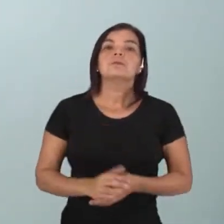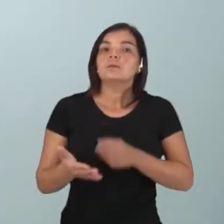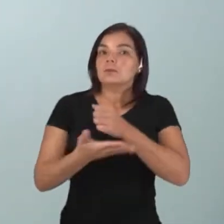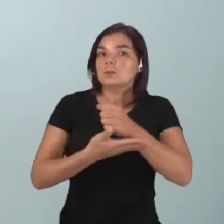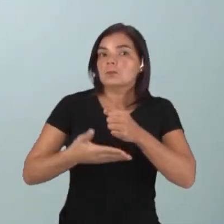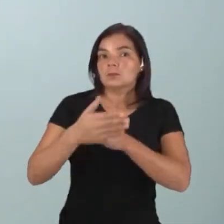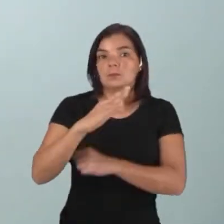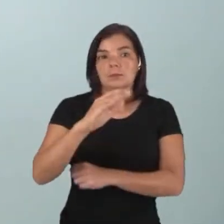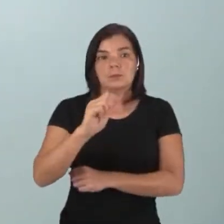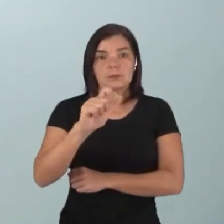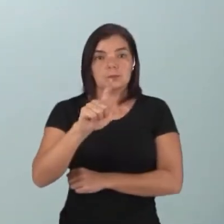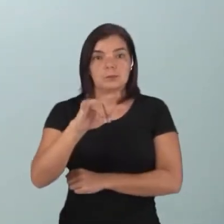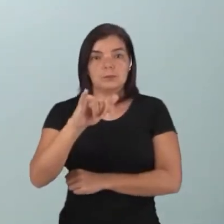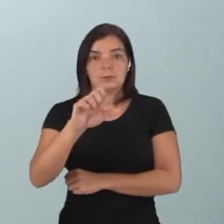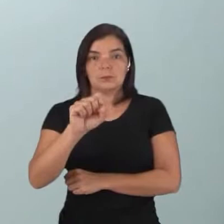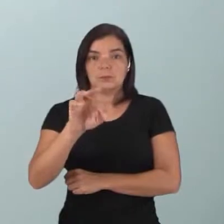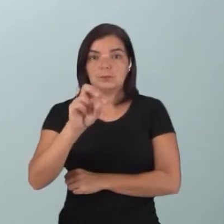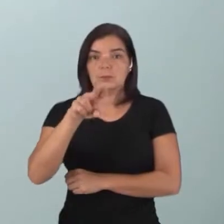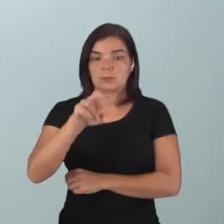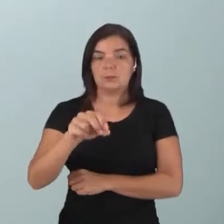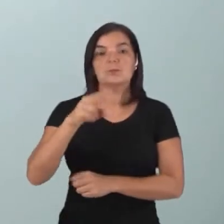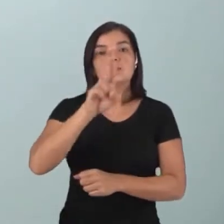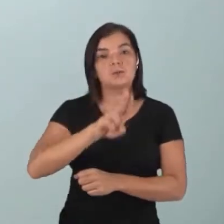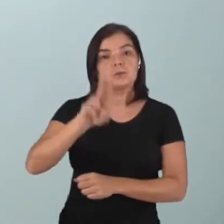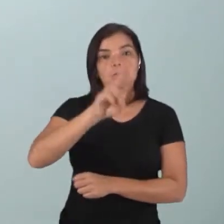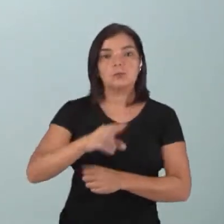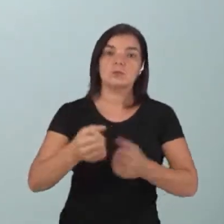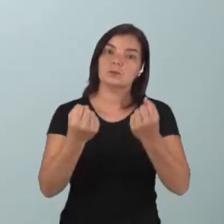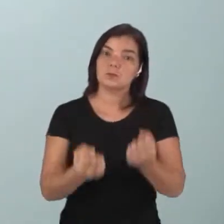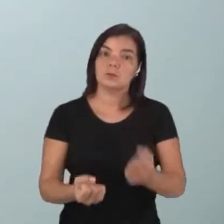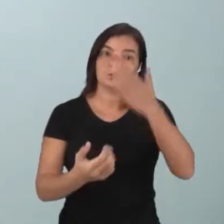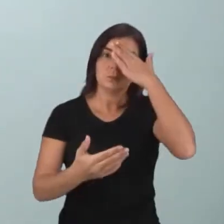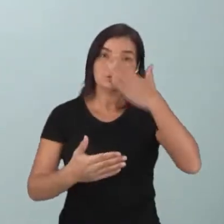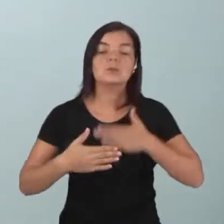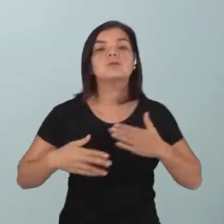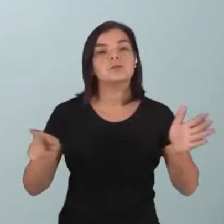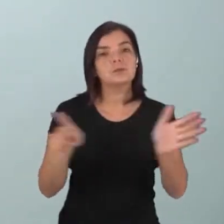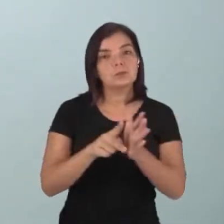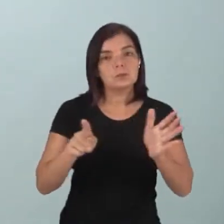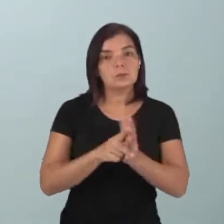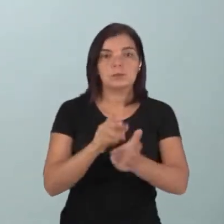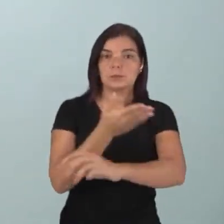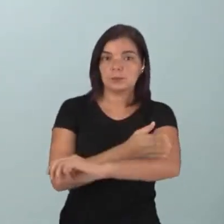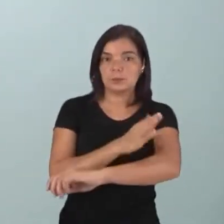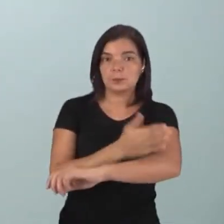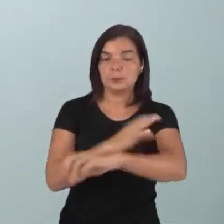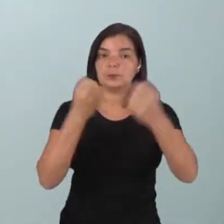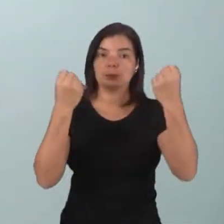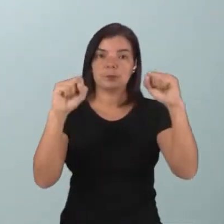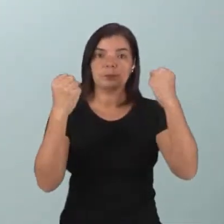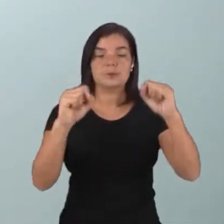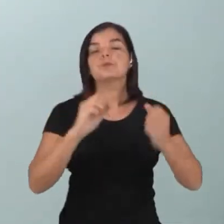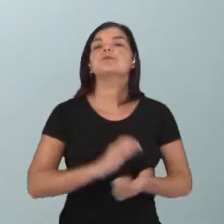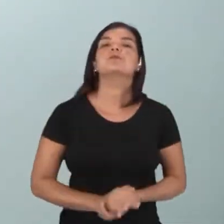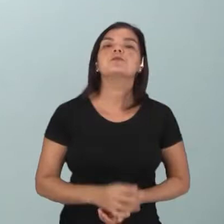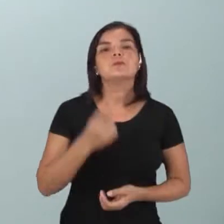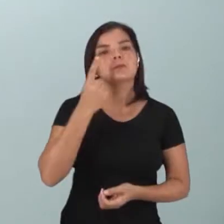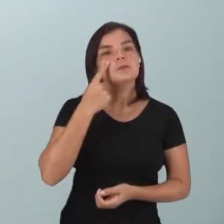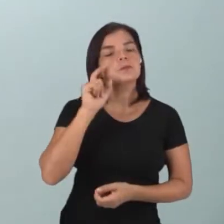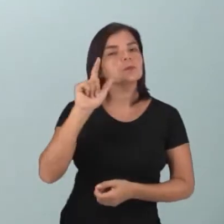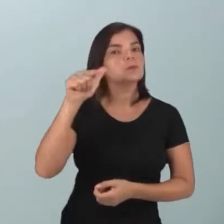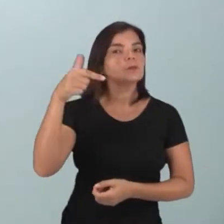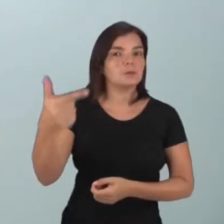da calistenia é utilizar o peso corporal para praticar essa atividade física, né? Então, a gente pode